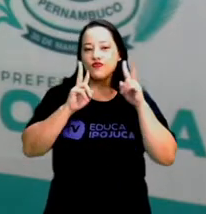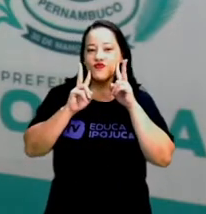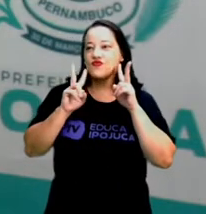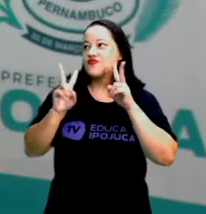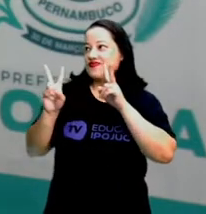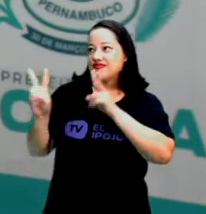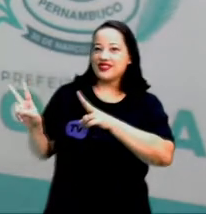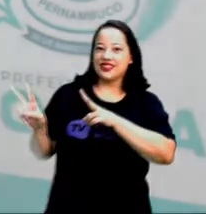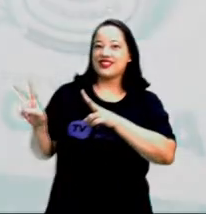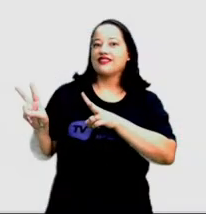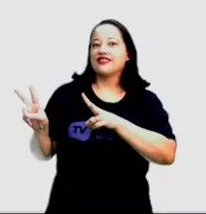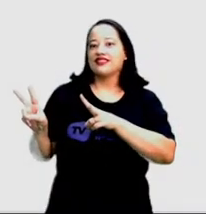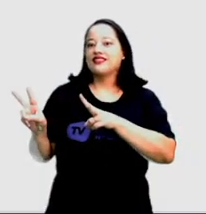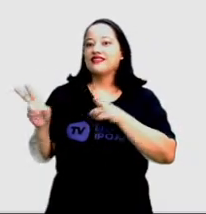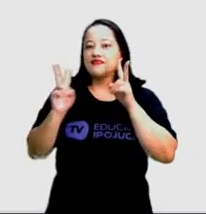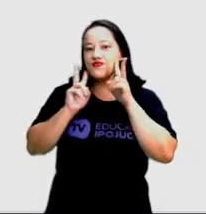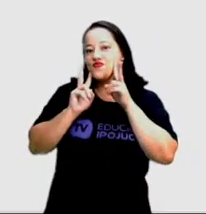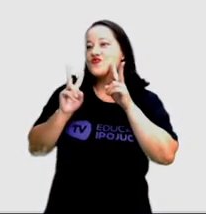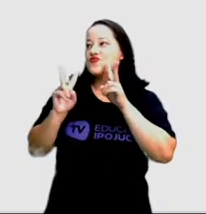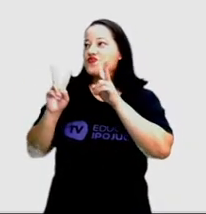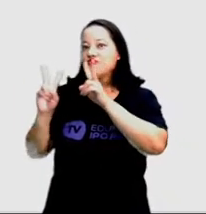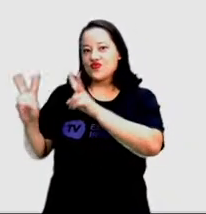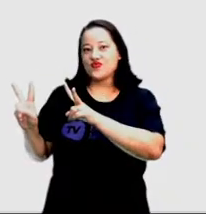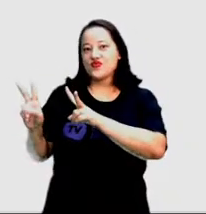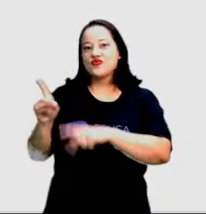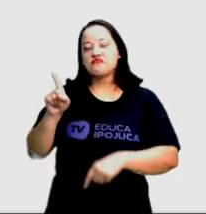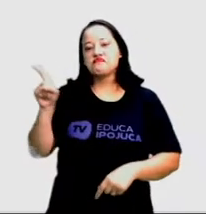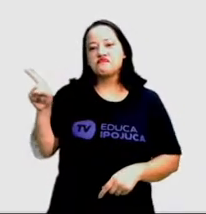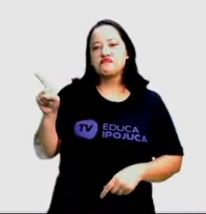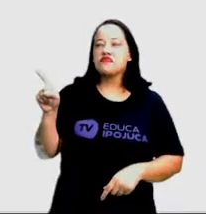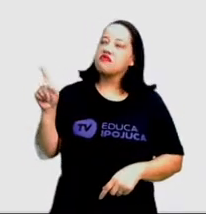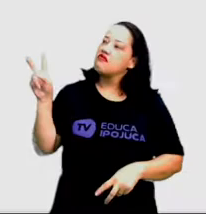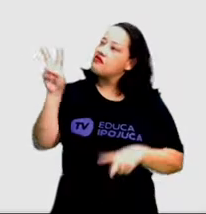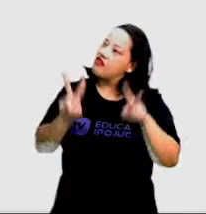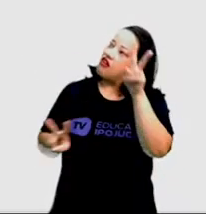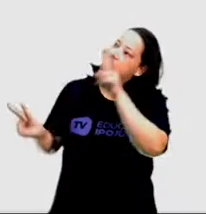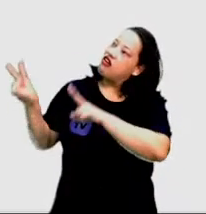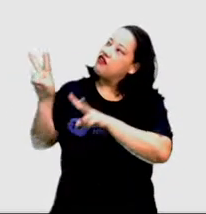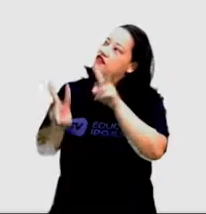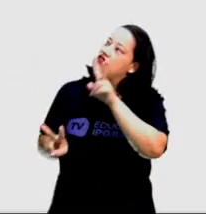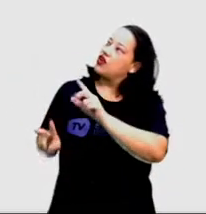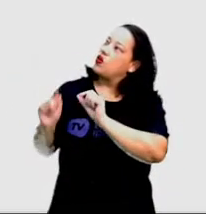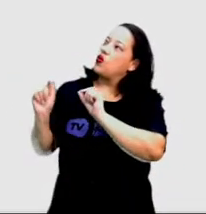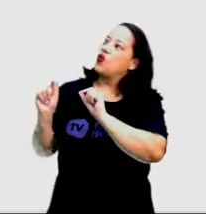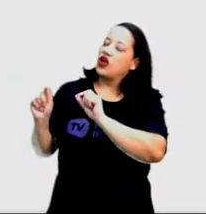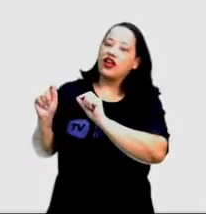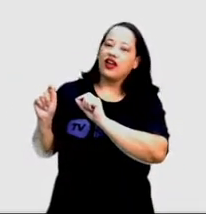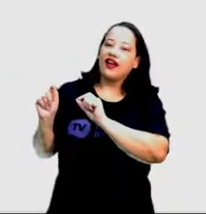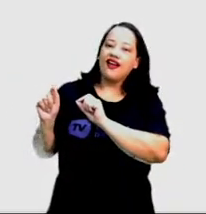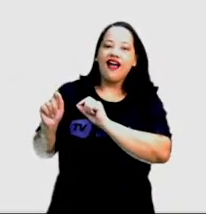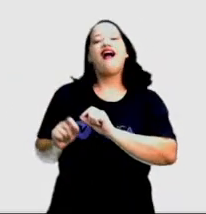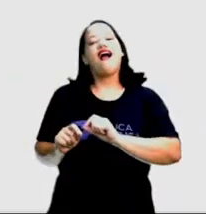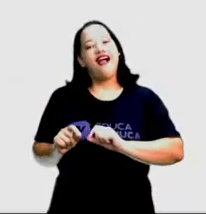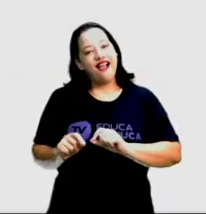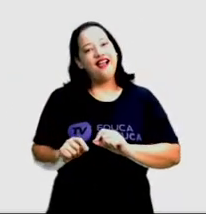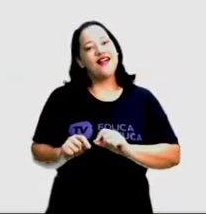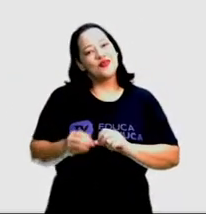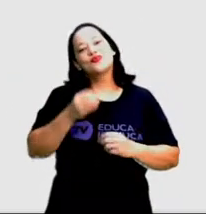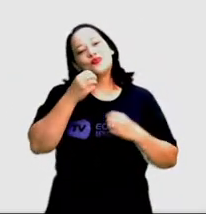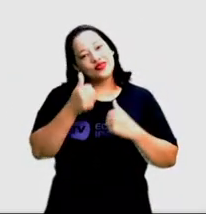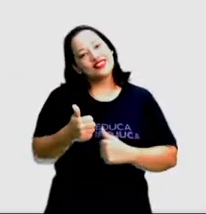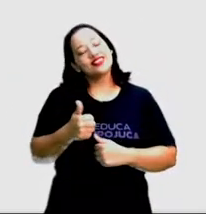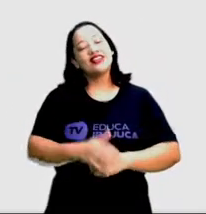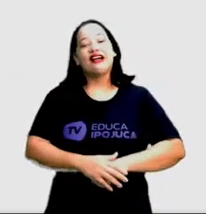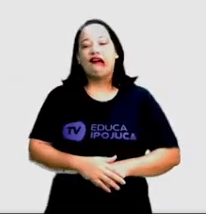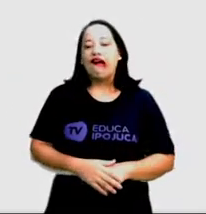observa então, crianças, esta imagem. O que vocês conseguem ver? Muito bem,